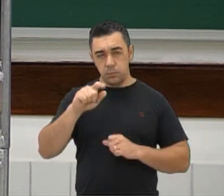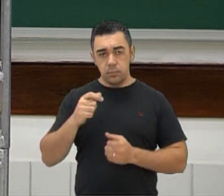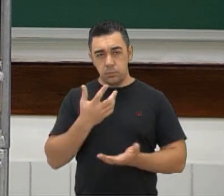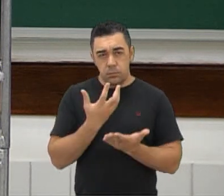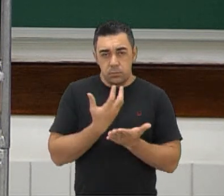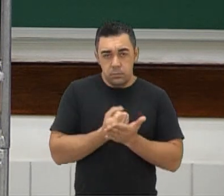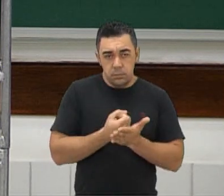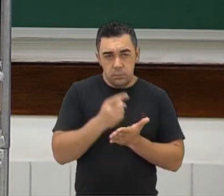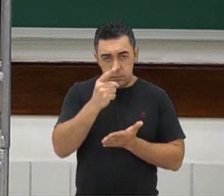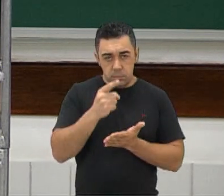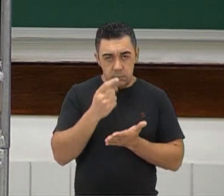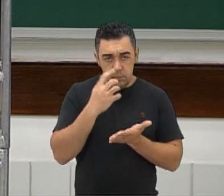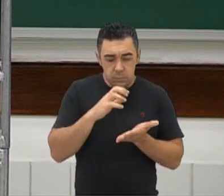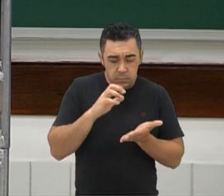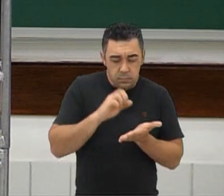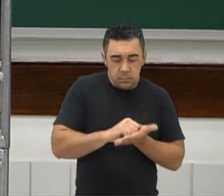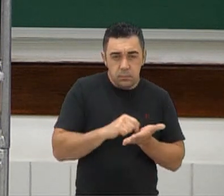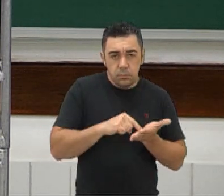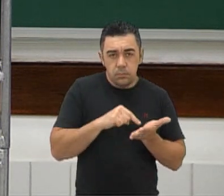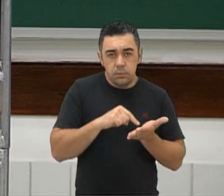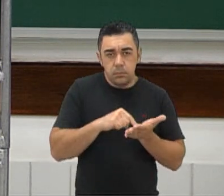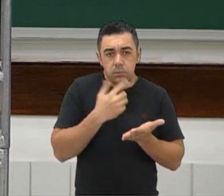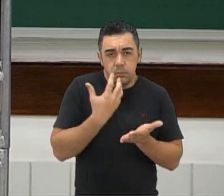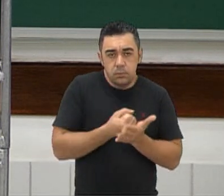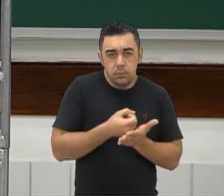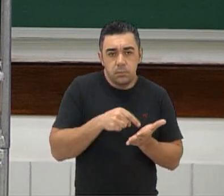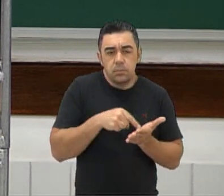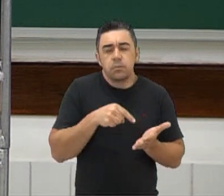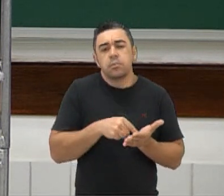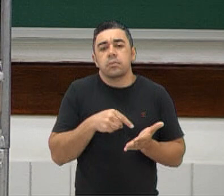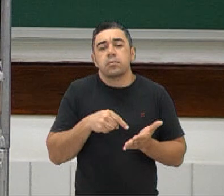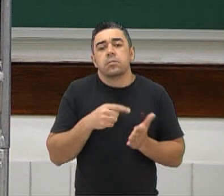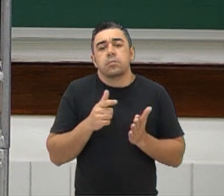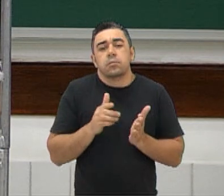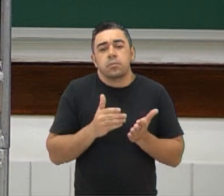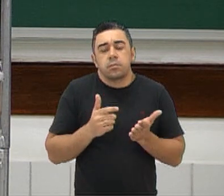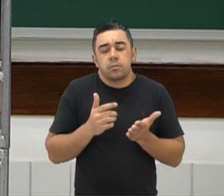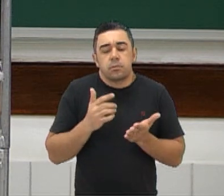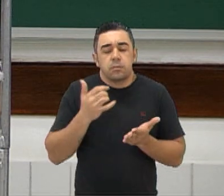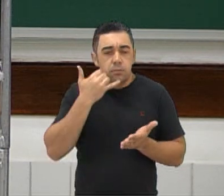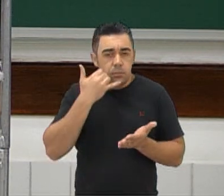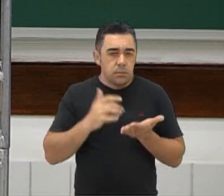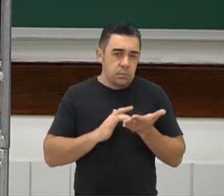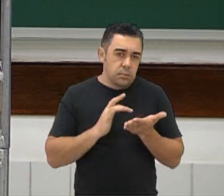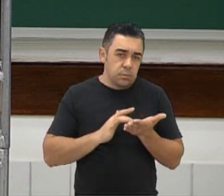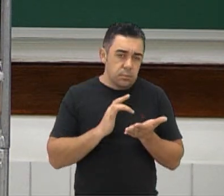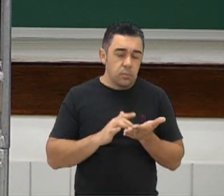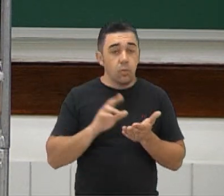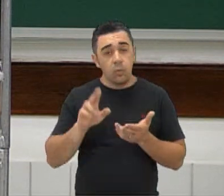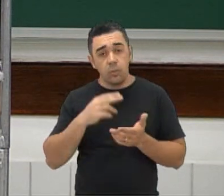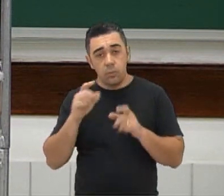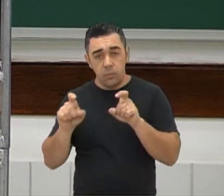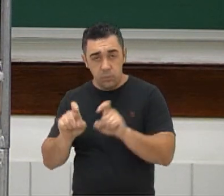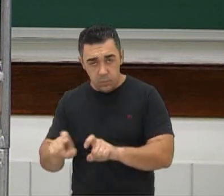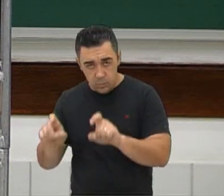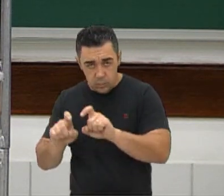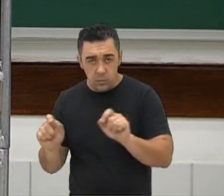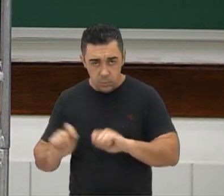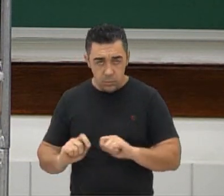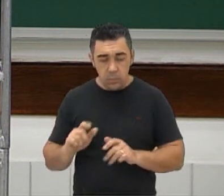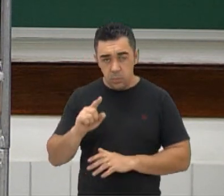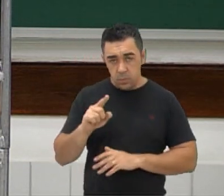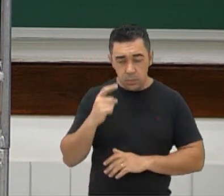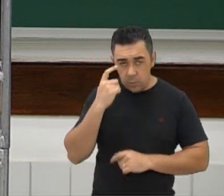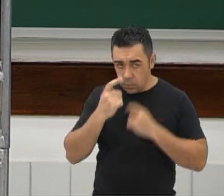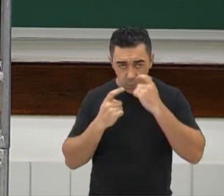tiver disponibilidade através do Play Store. Se não tiver a opção de acessar o site ou baixar no celular, não se preocupe que a gente está utilizando